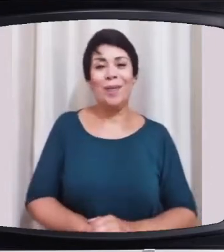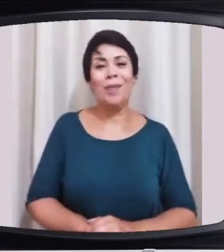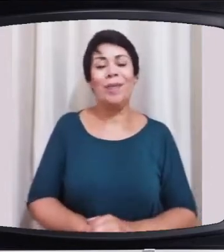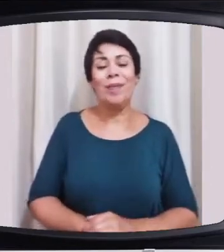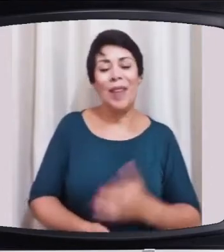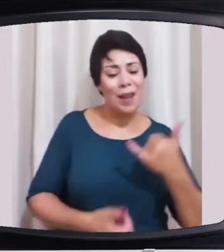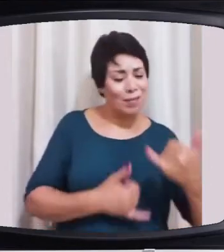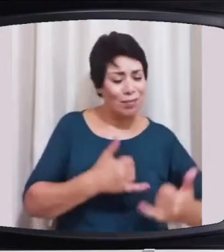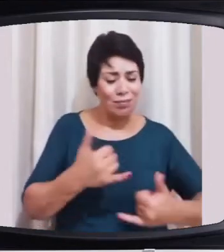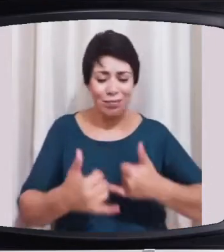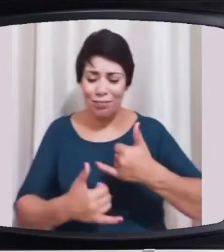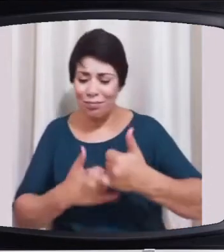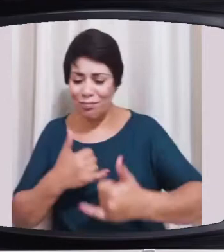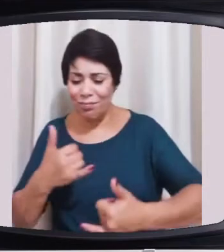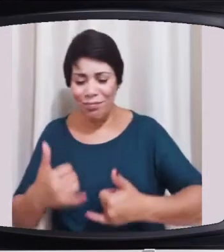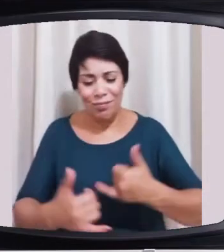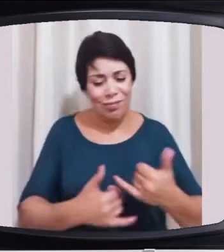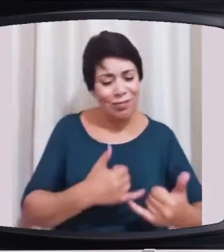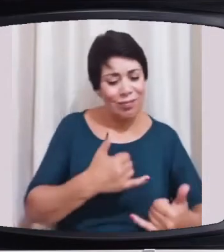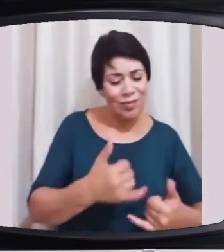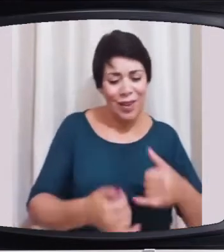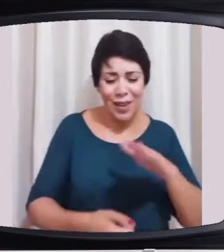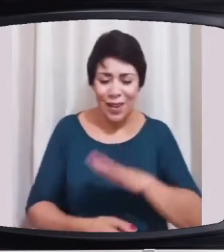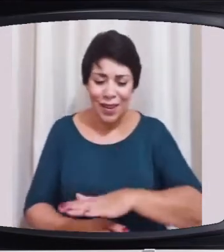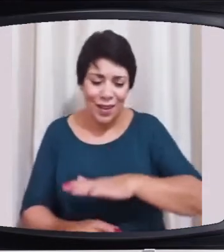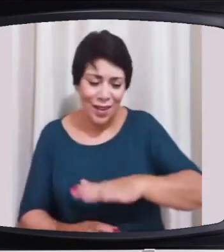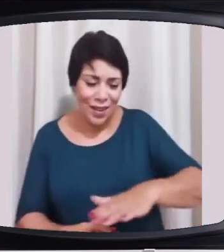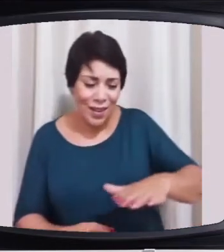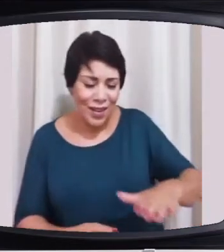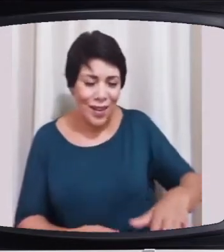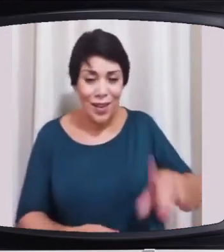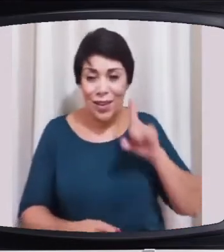Brincar com as crianças nos dias de chuva,